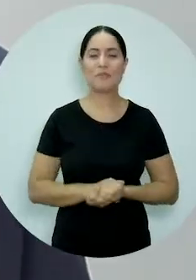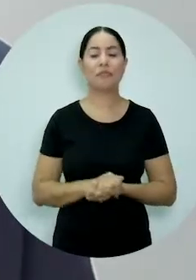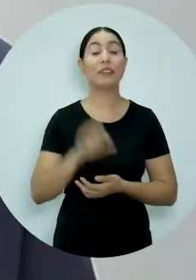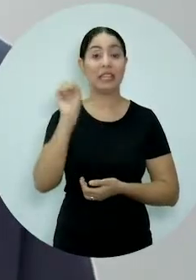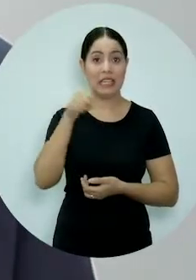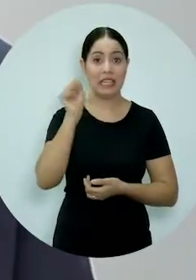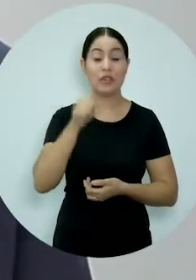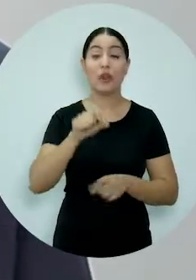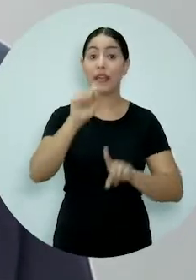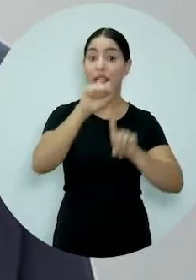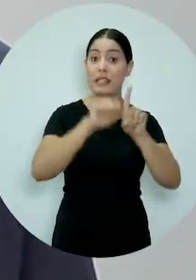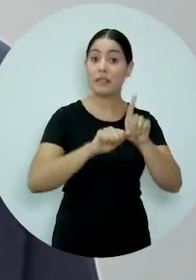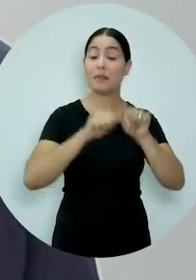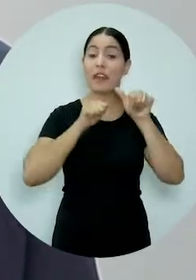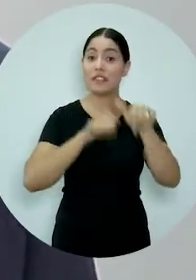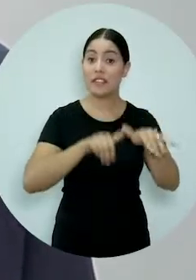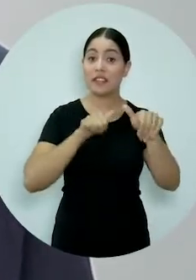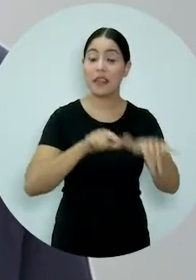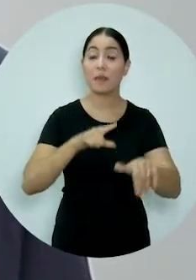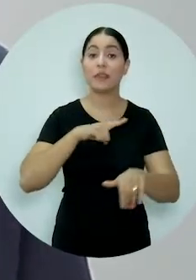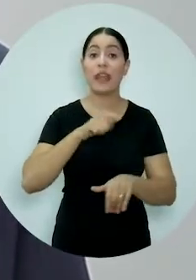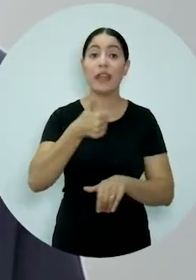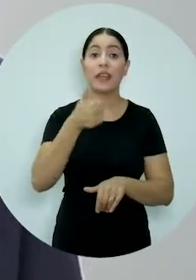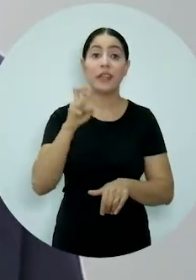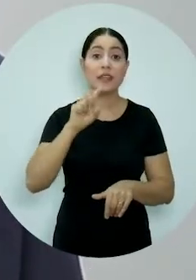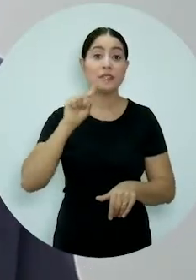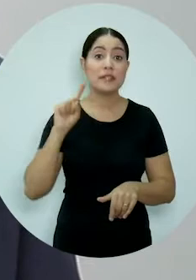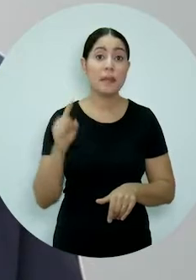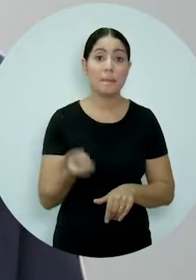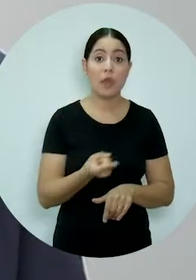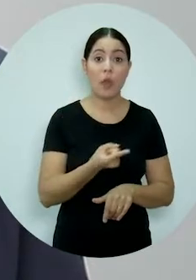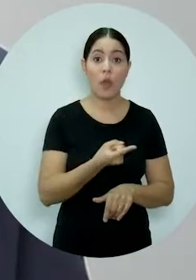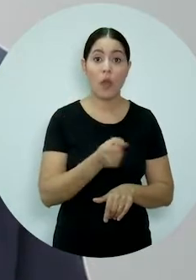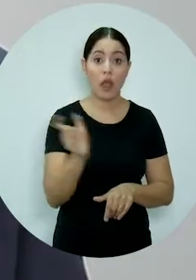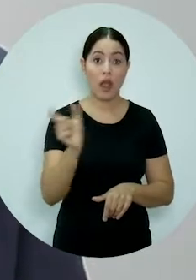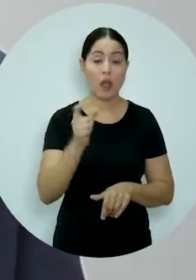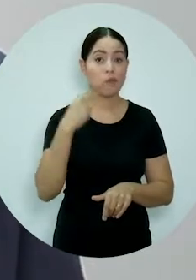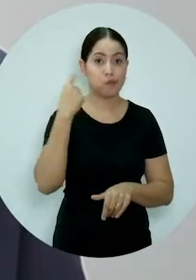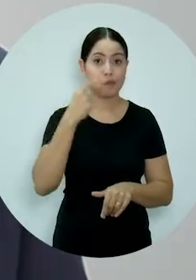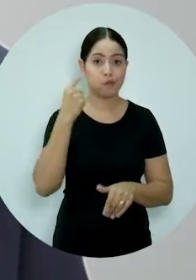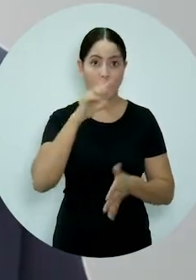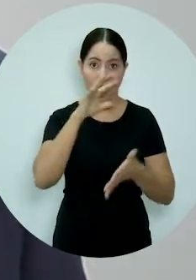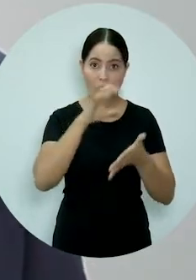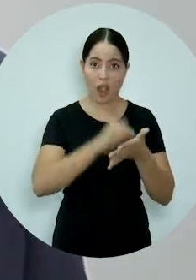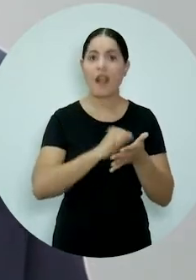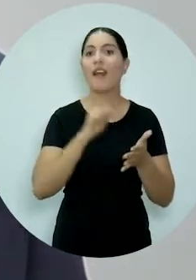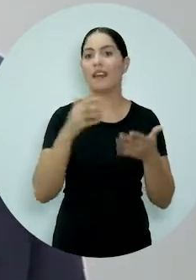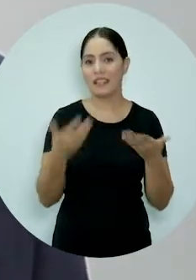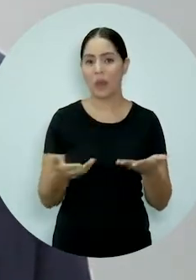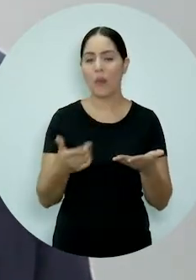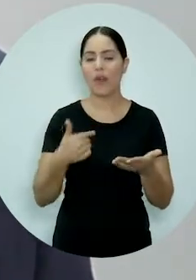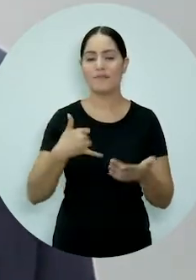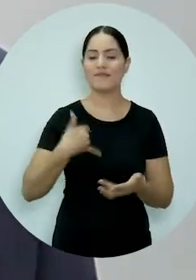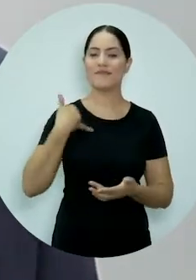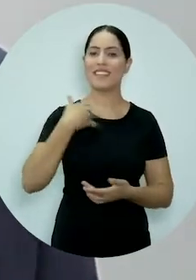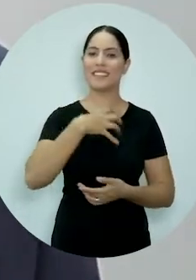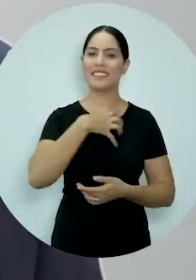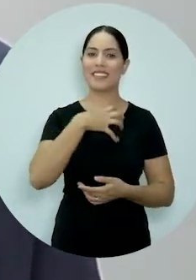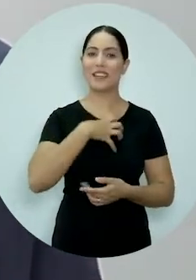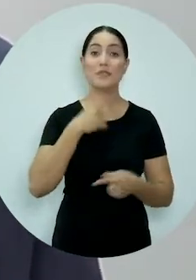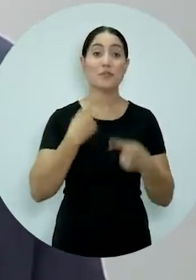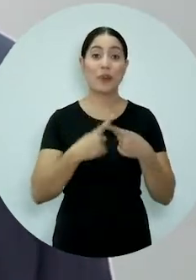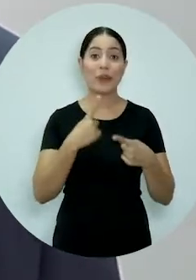e chegamos agora nesse mês de setembro ao número histórico de 15 mil inscritos nos quadros da OAB do Amazonas, que é um motivo de muito orgulho, até porque temos